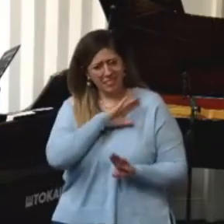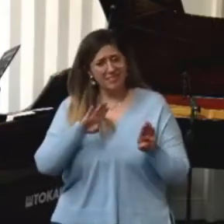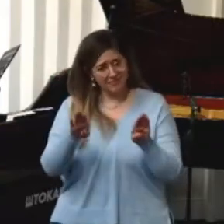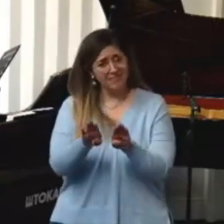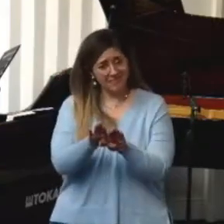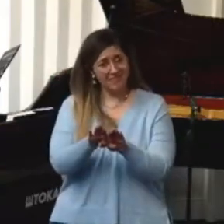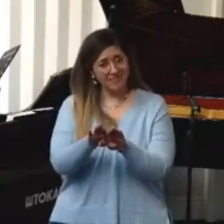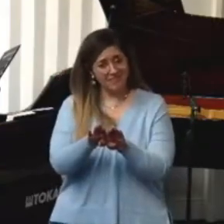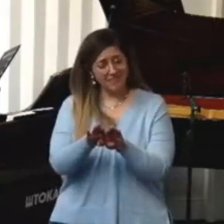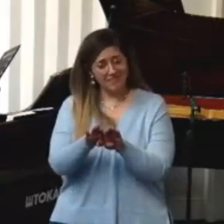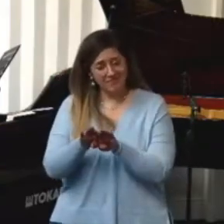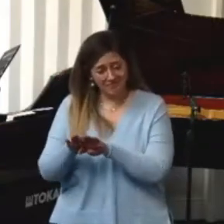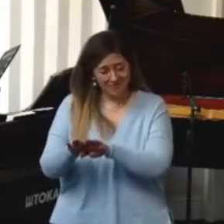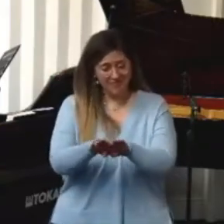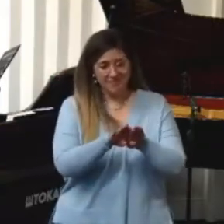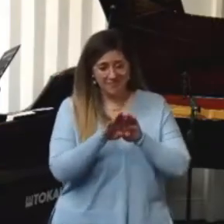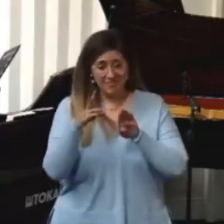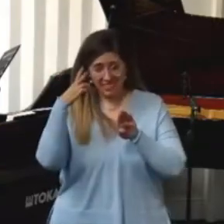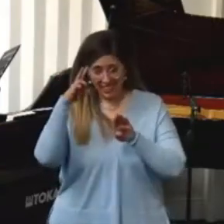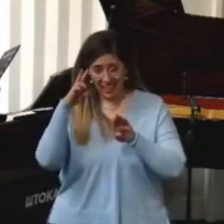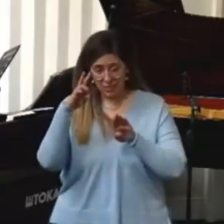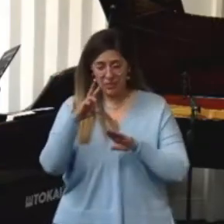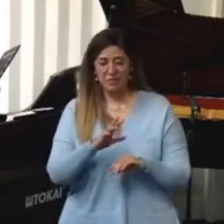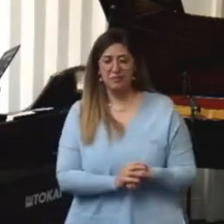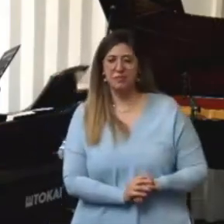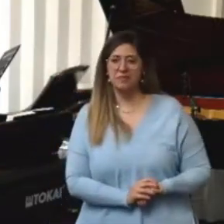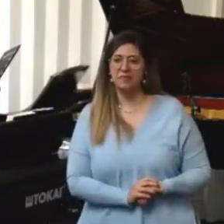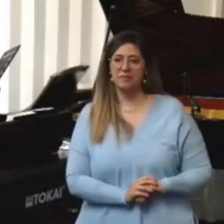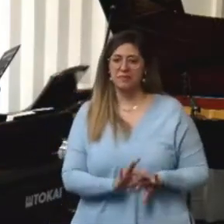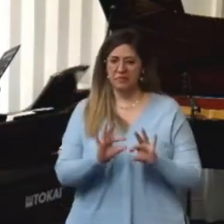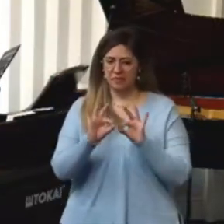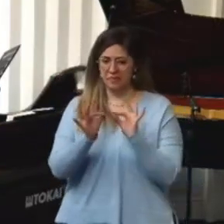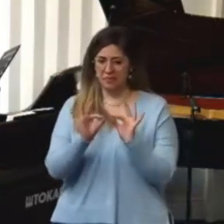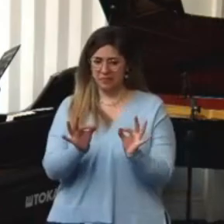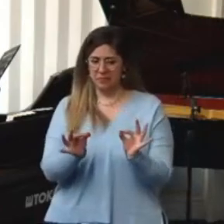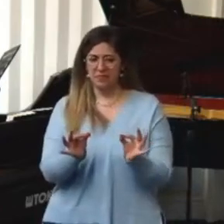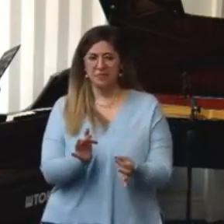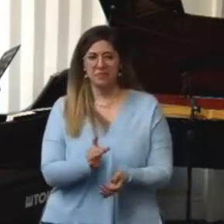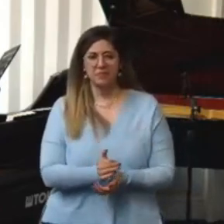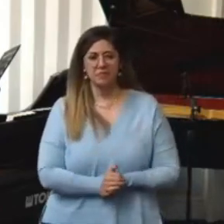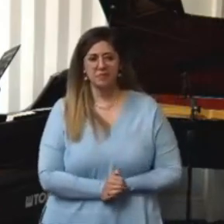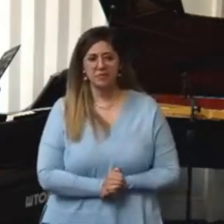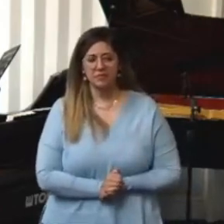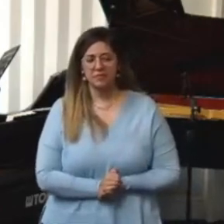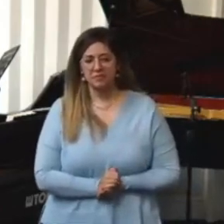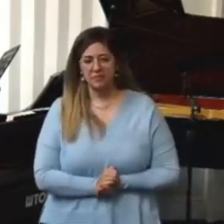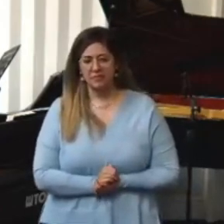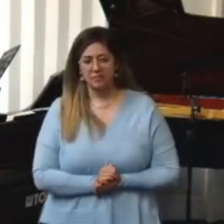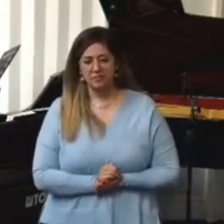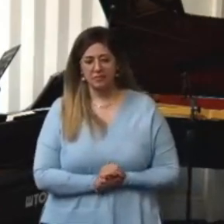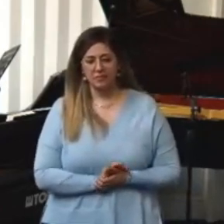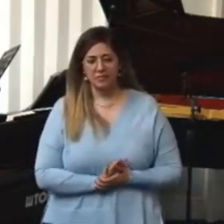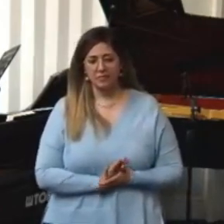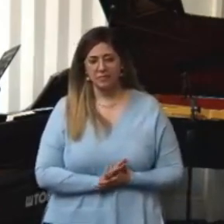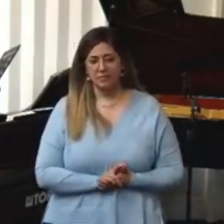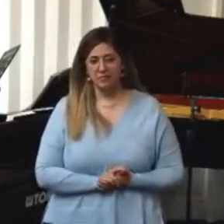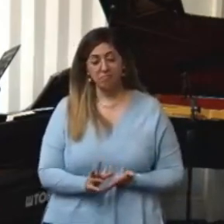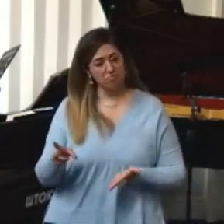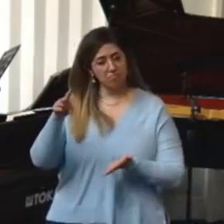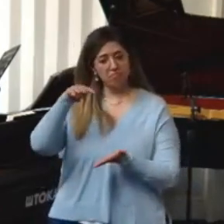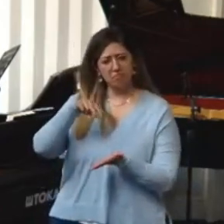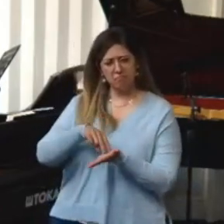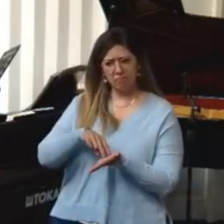irmãos? Eu recapitulo isso de uma maneira muito simples. Eis-nos aqui, de pé ou